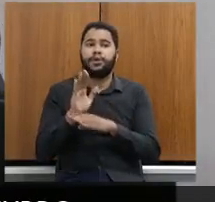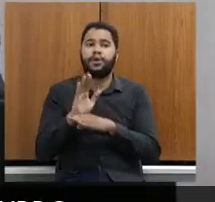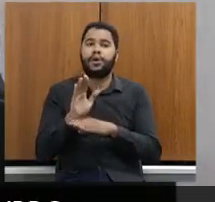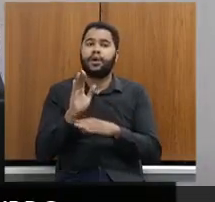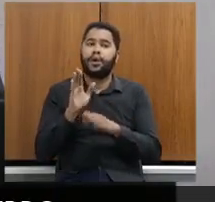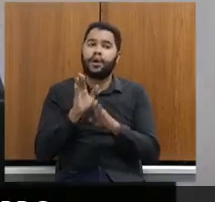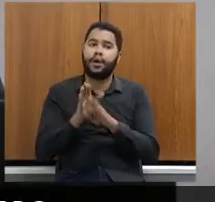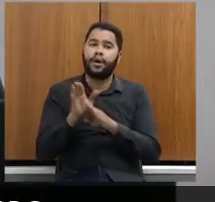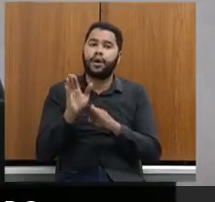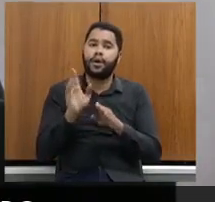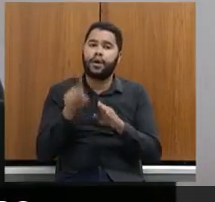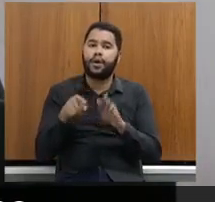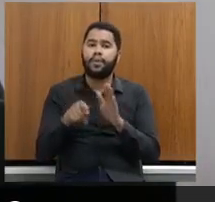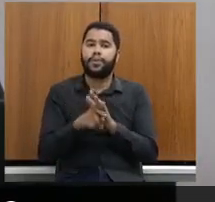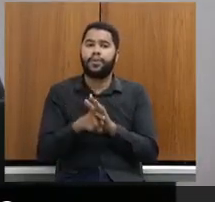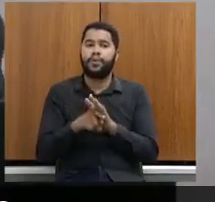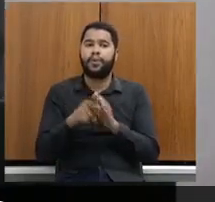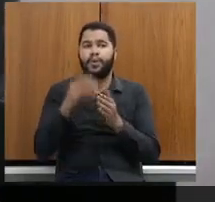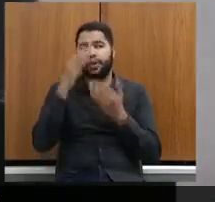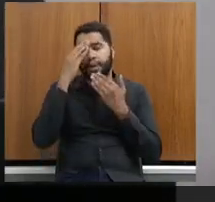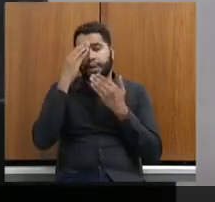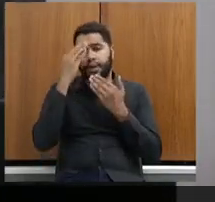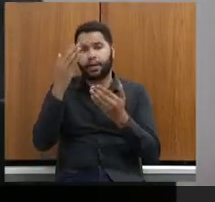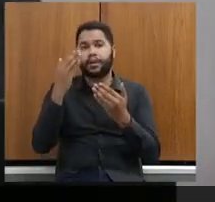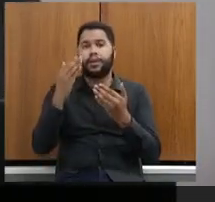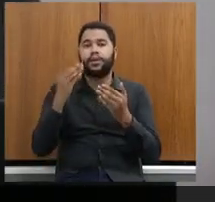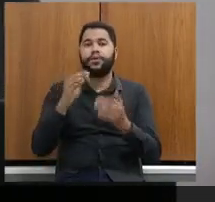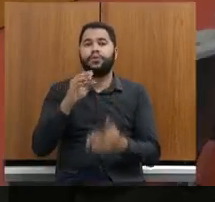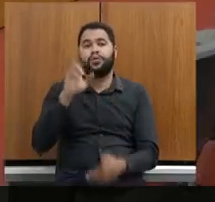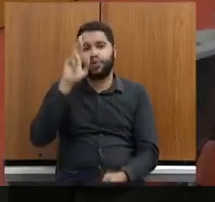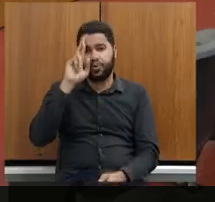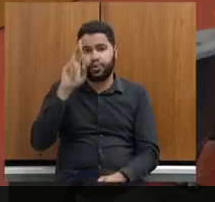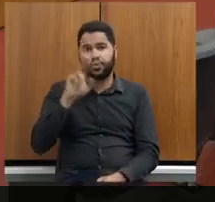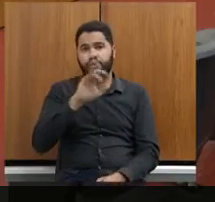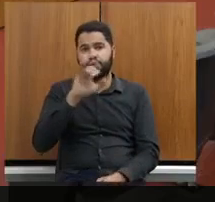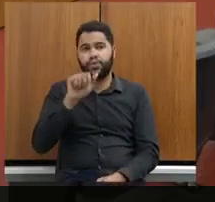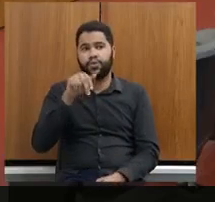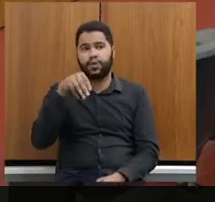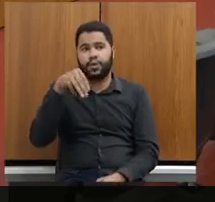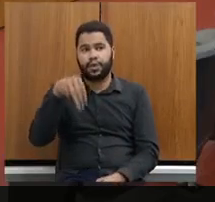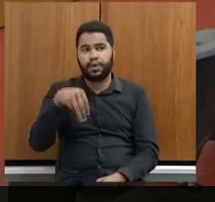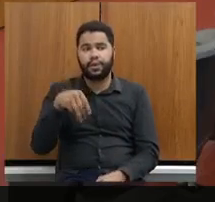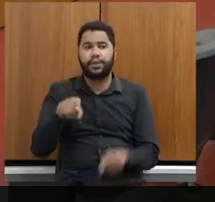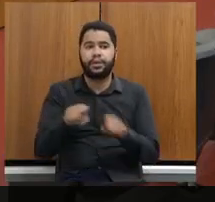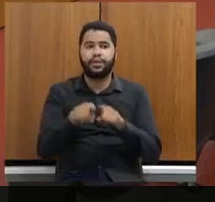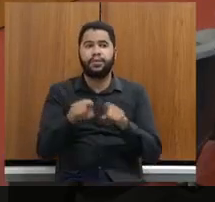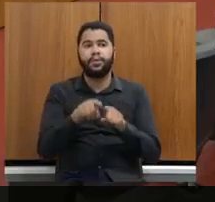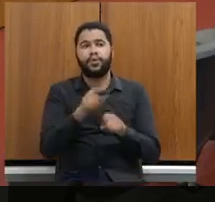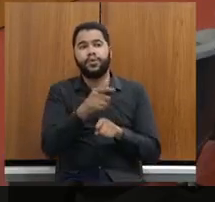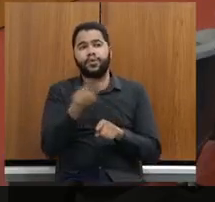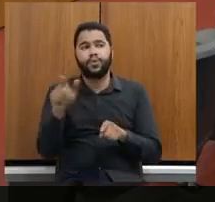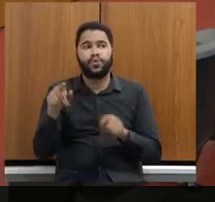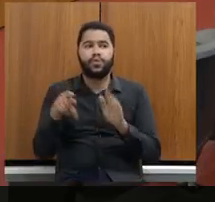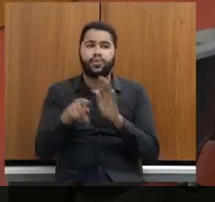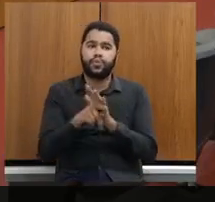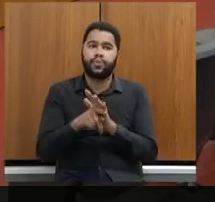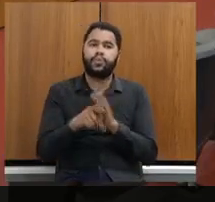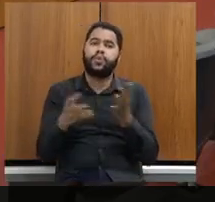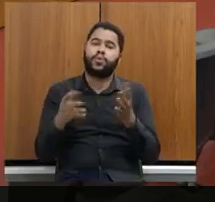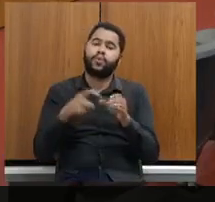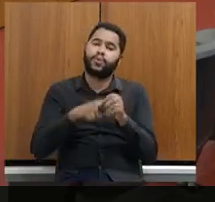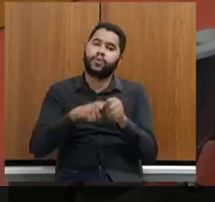retaguarda presidência agradece a presença do Doutor Joaquim da doutora ele dos demais integrantes da Polícia Civil